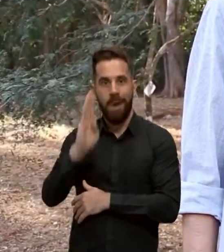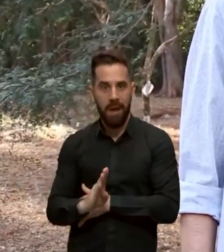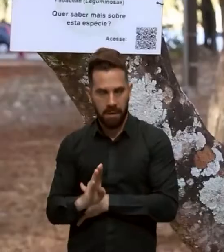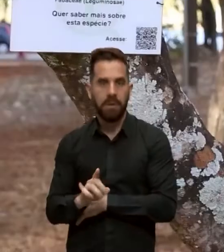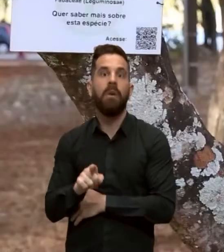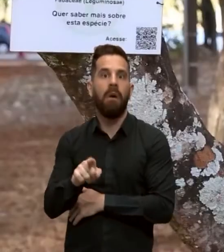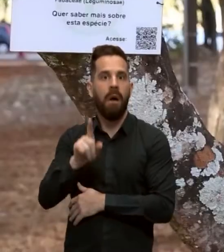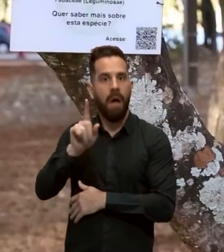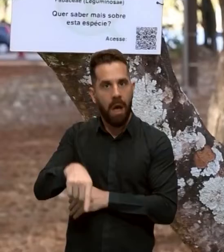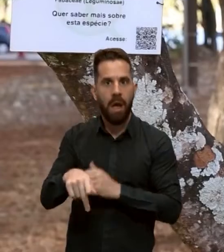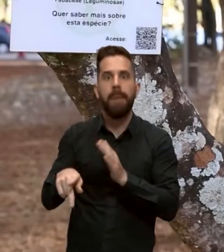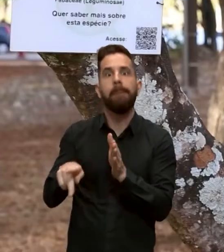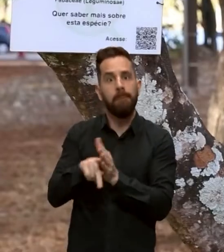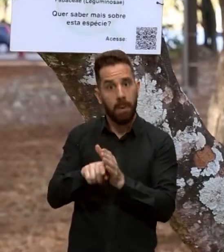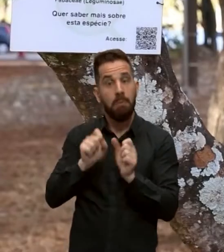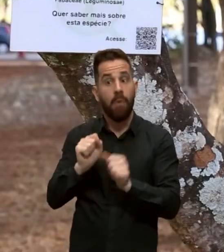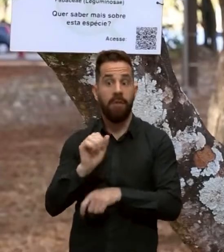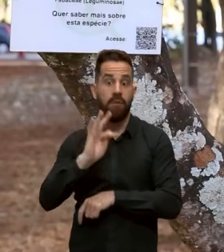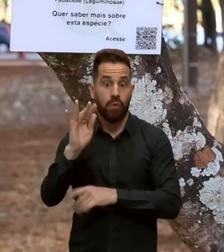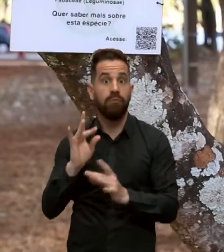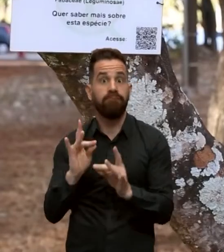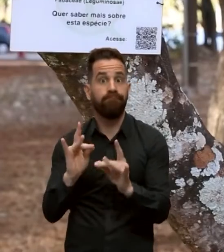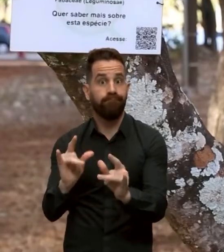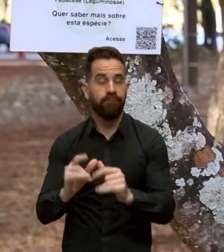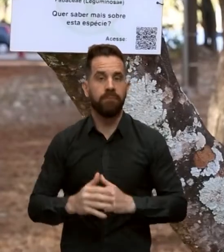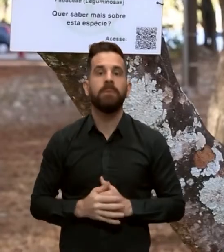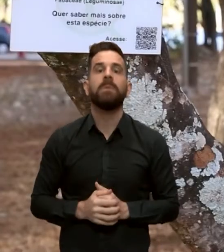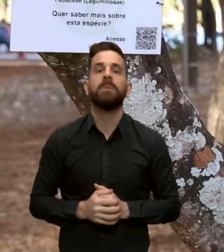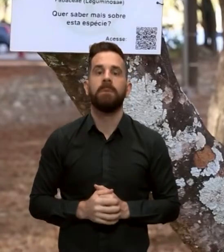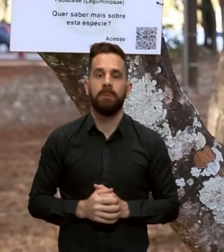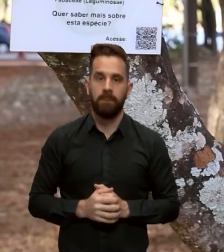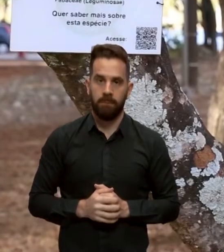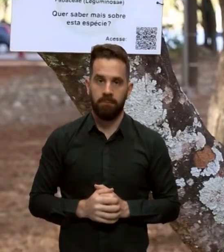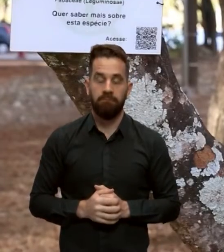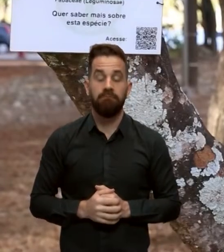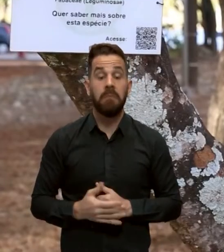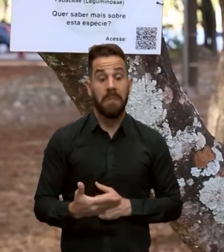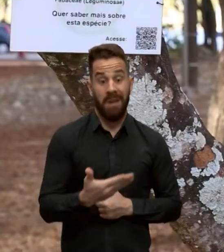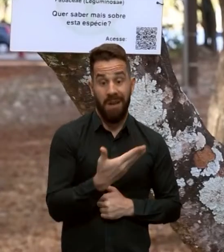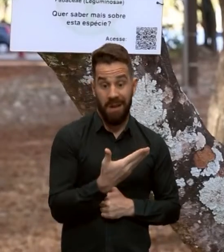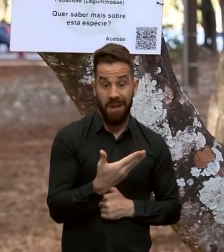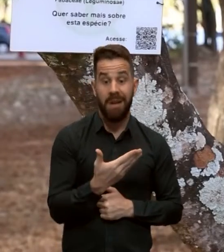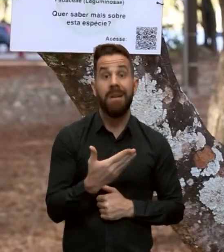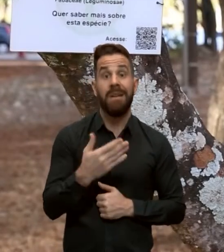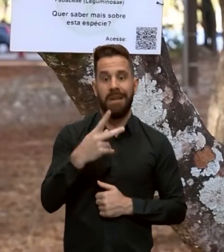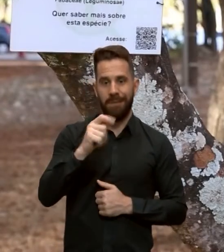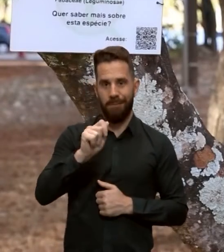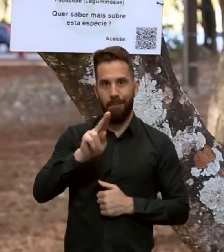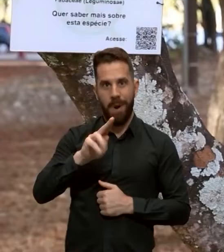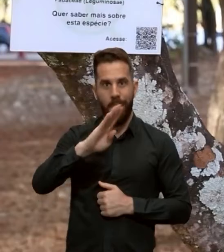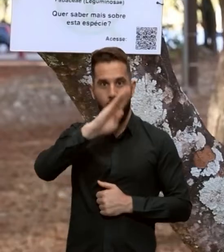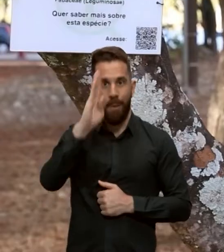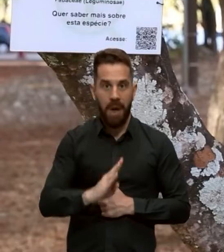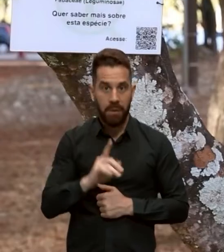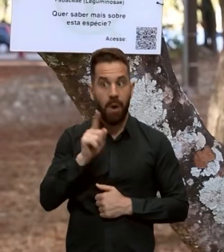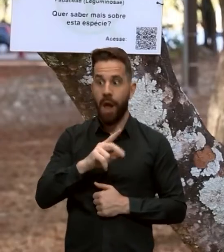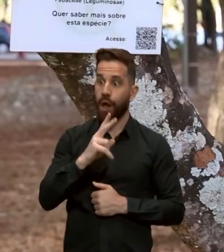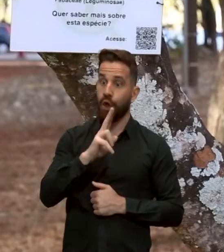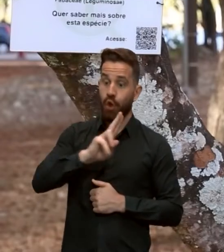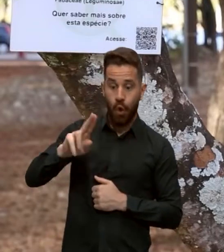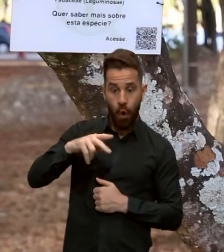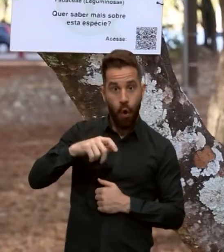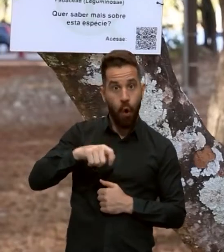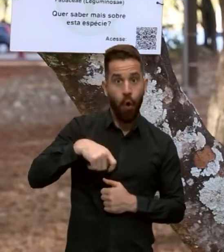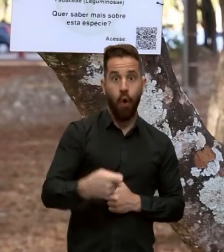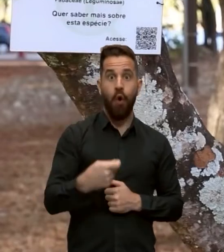extinção. O pau-brasil, essa espécie, ela é a árvore que deu o nome ao nosso país, né? E não poderia ser um exemplo